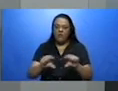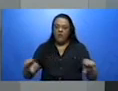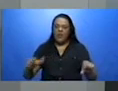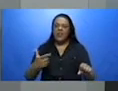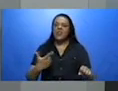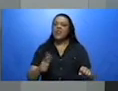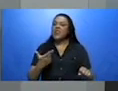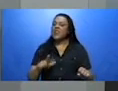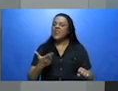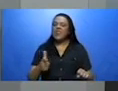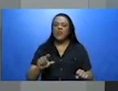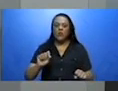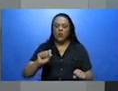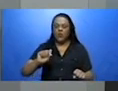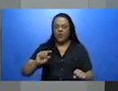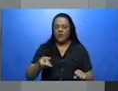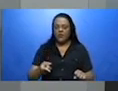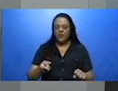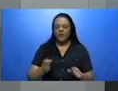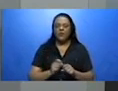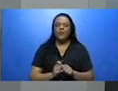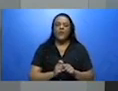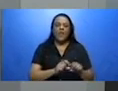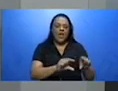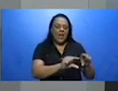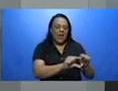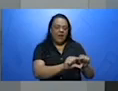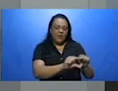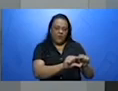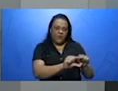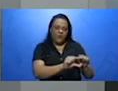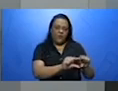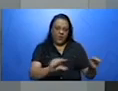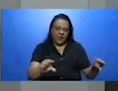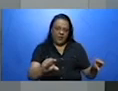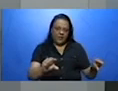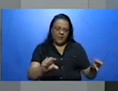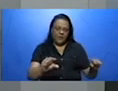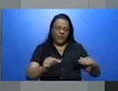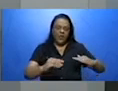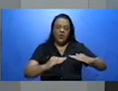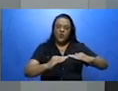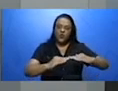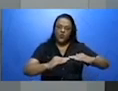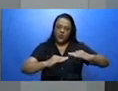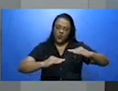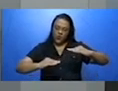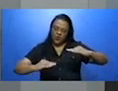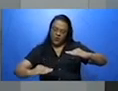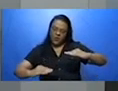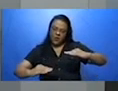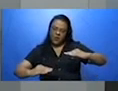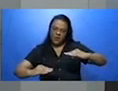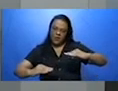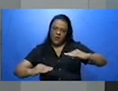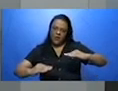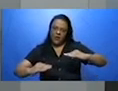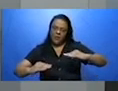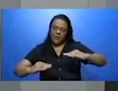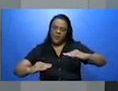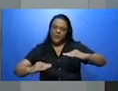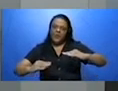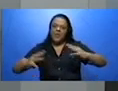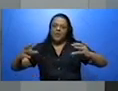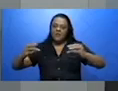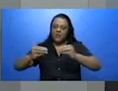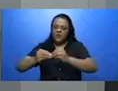orações subordinadas adjetivas explicativas, elas vêm entre vírgulas. Qual é a